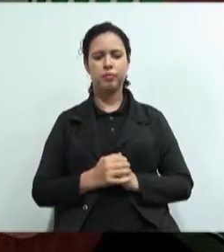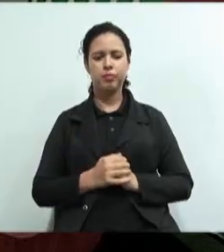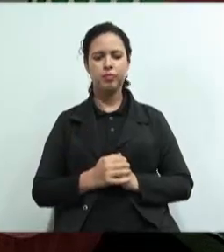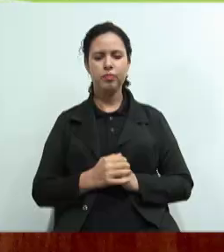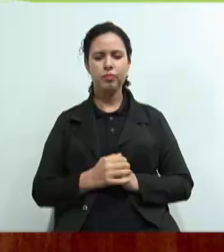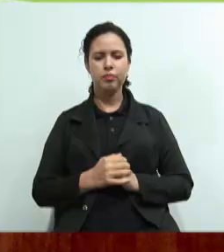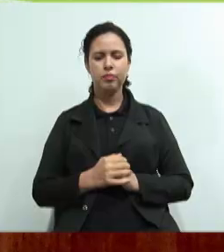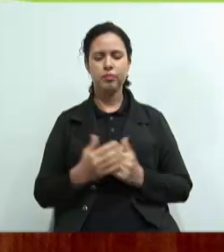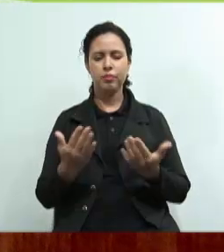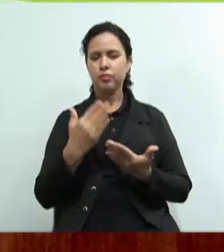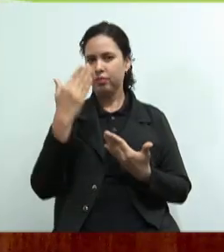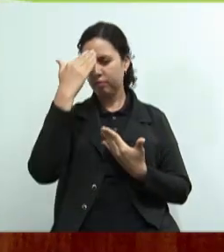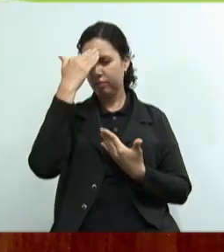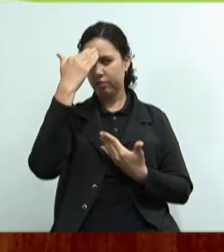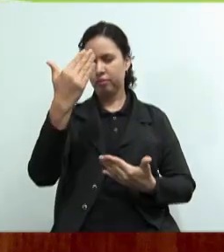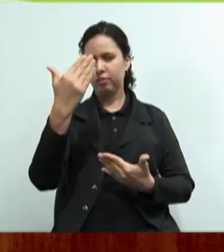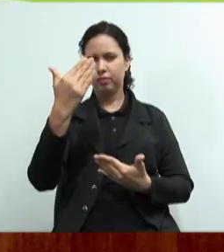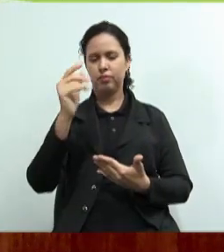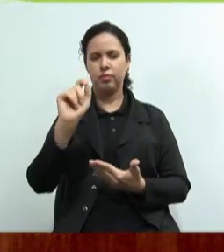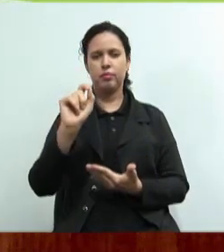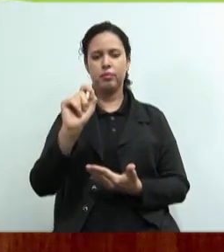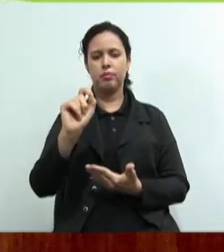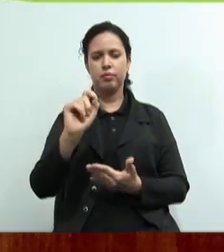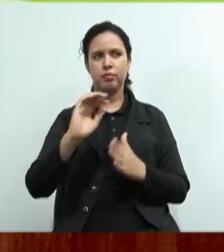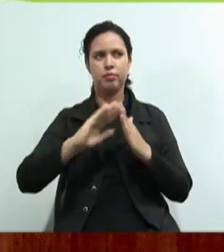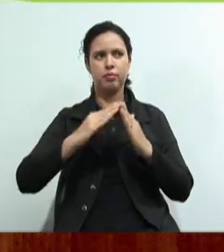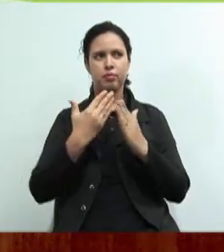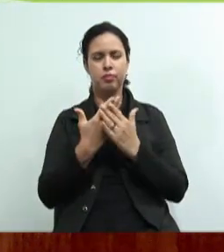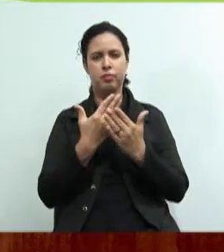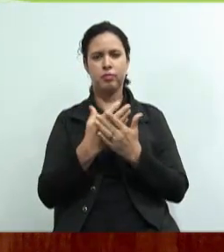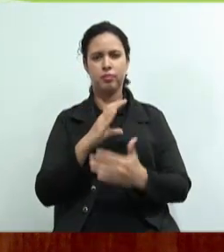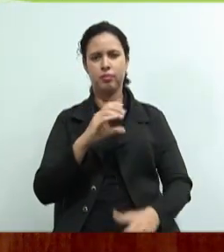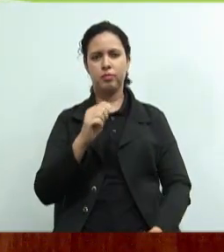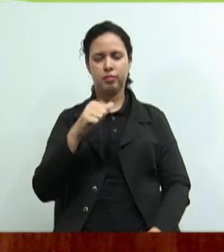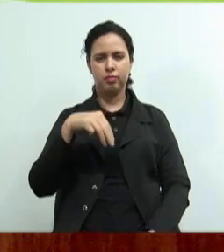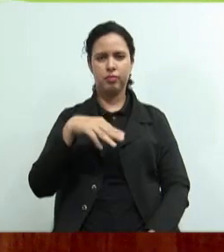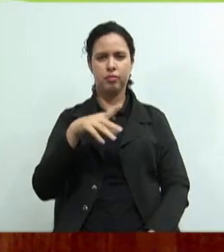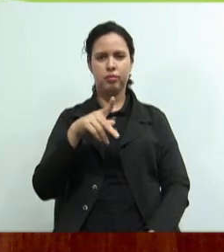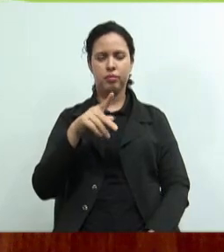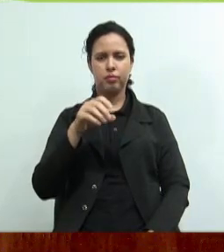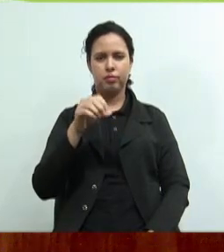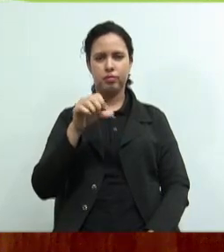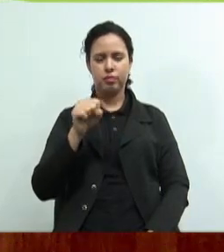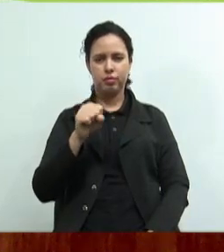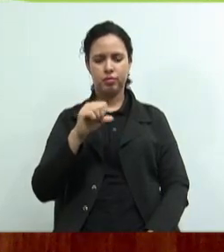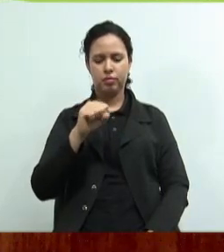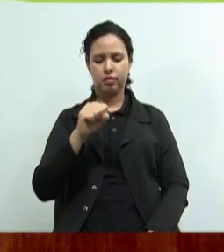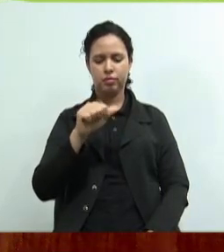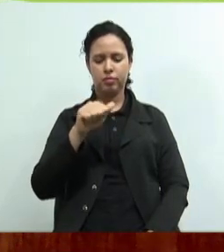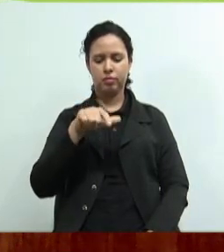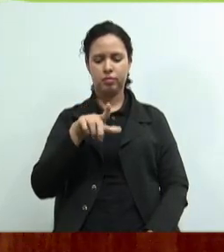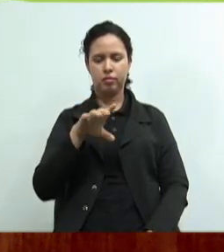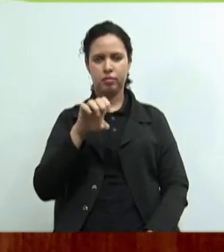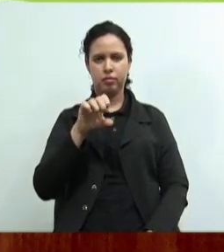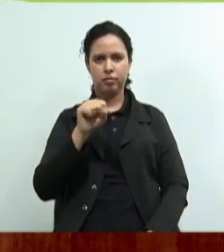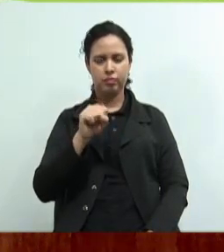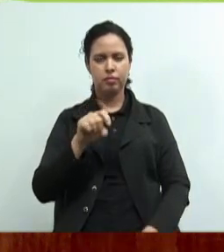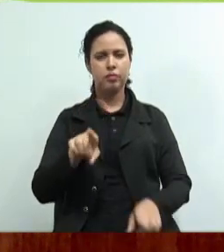quero agradecer mais uma vez a participação da Escola Campos Sales, de São Francisco, E também houve